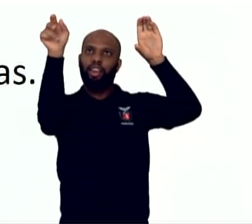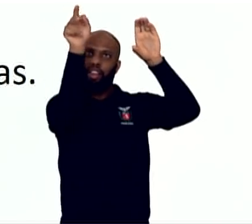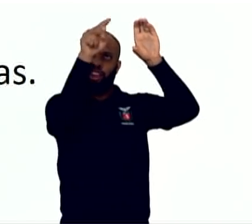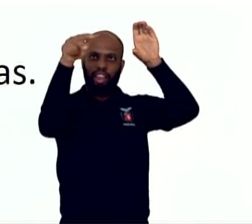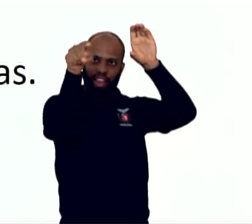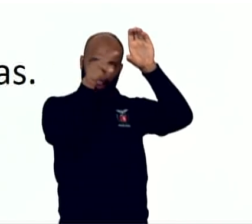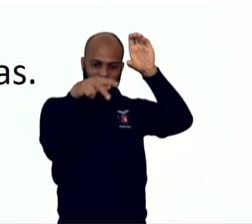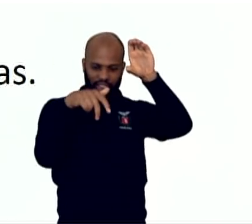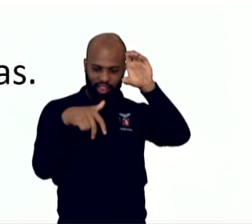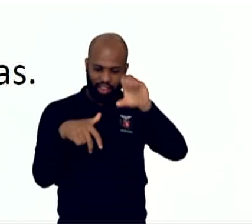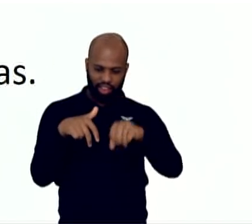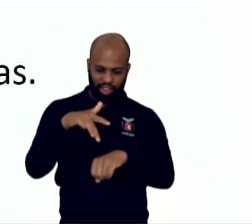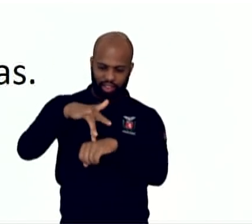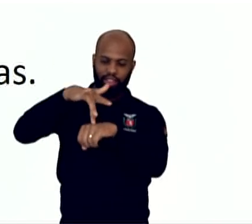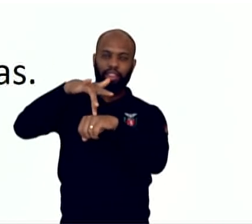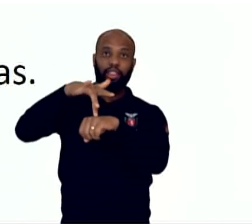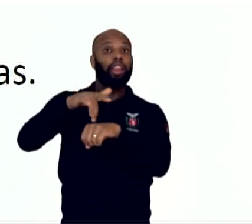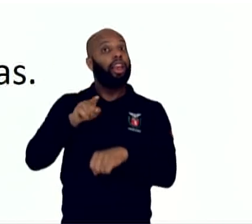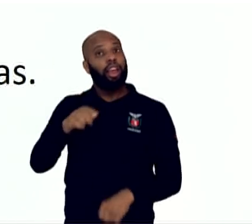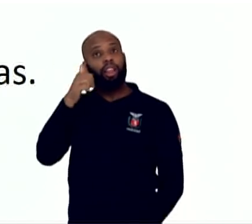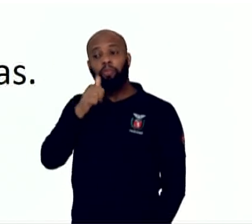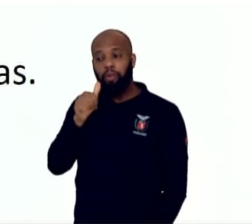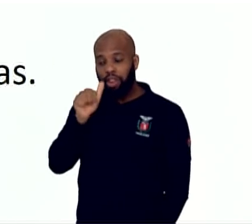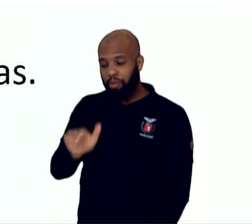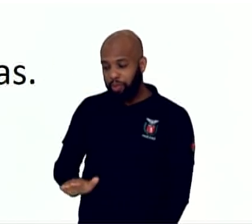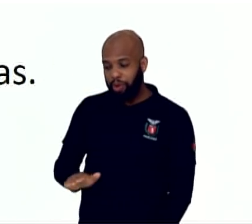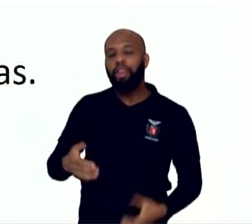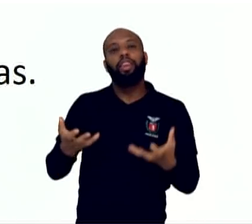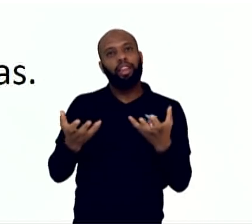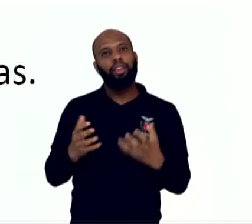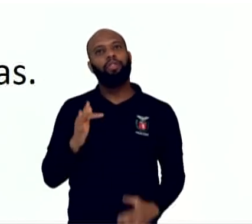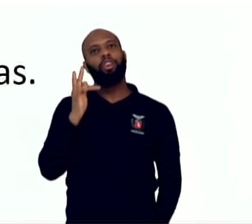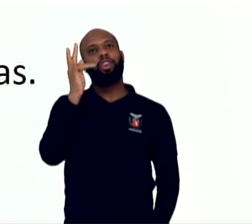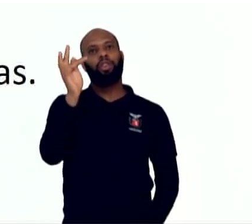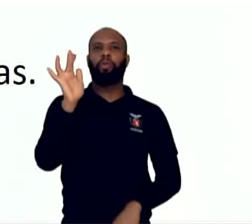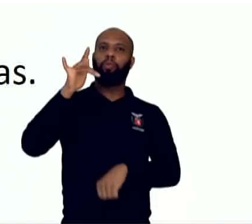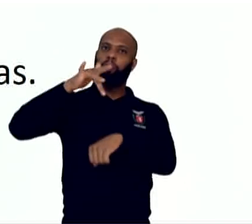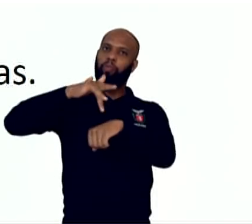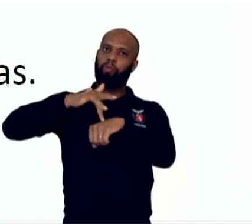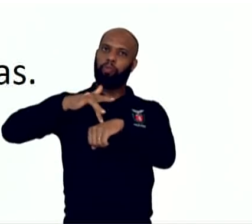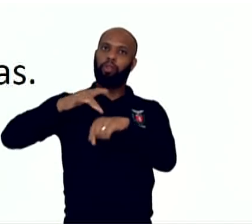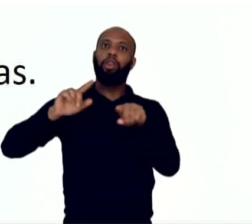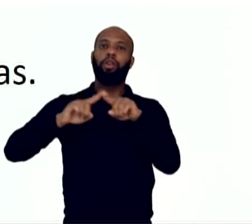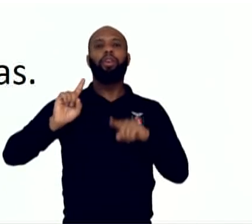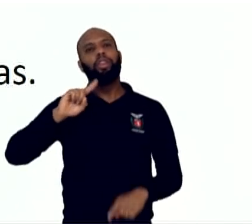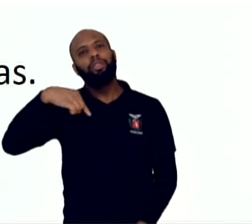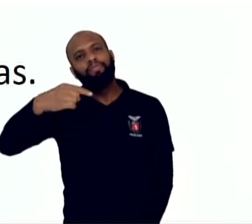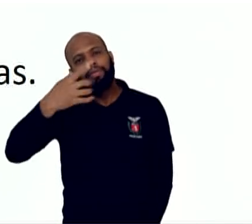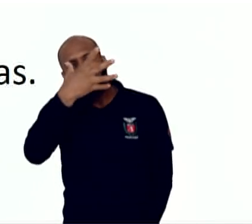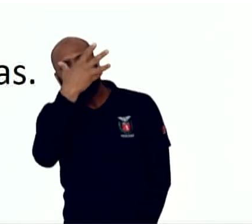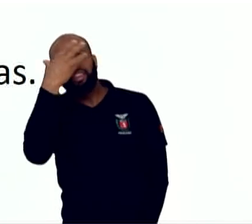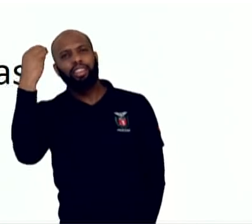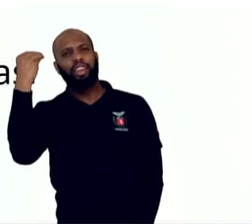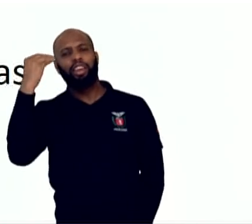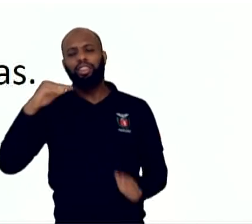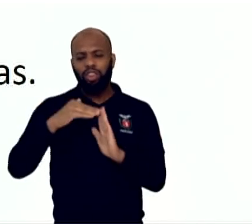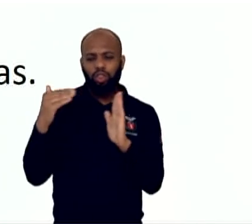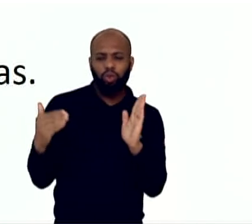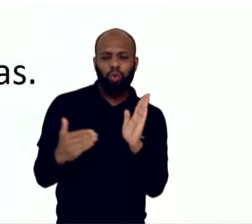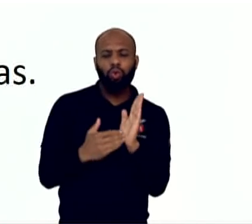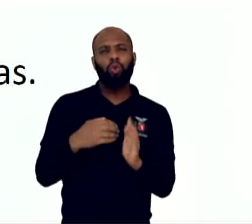Esta menina, tão pequenina, quer ser bailarina, mas depois esquece todas as